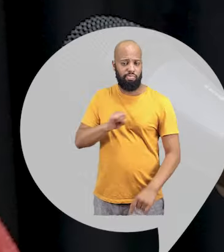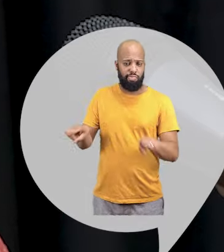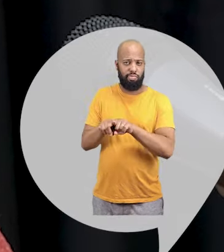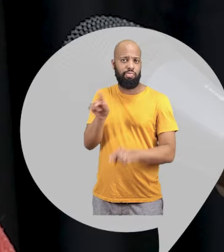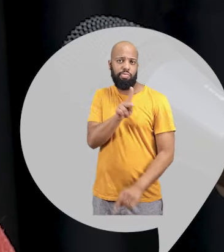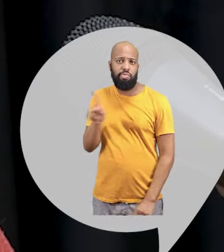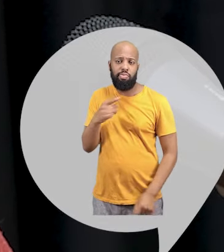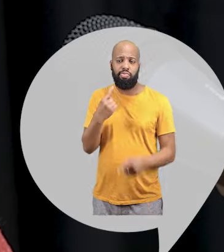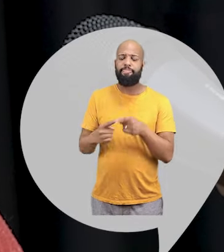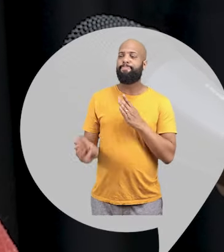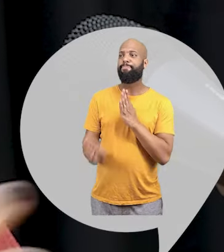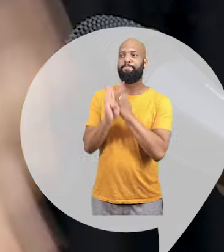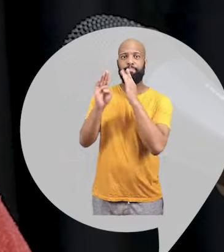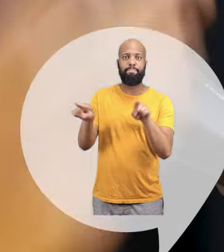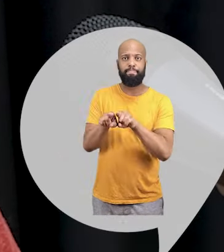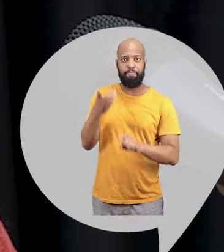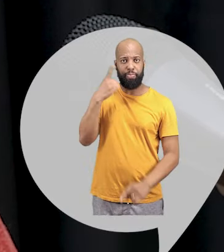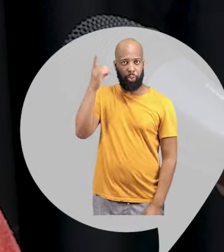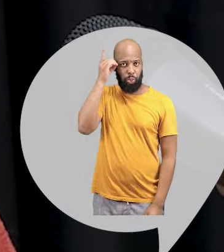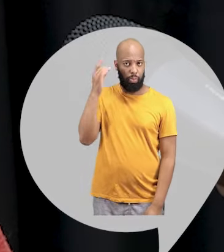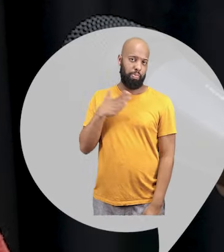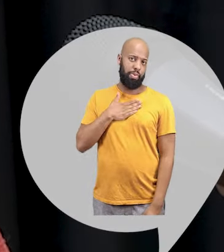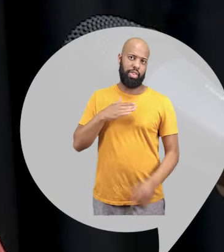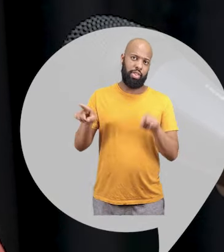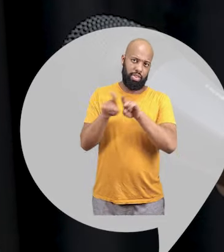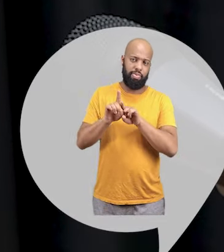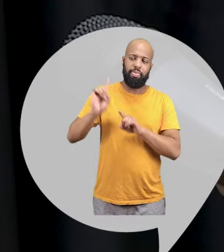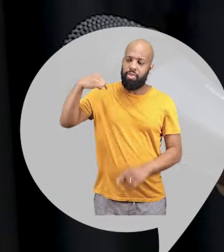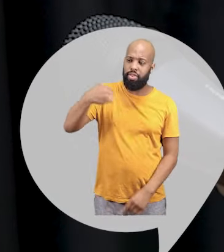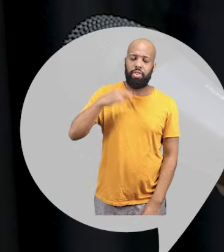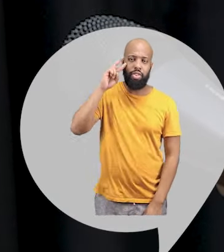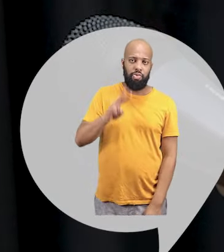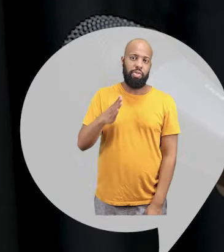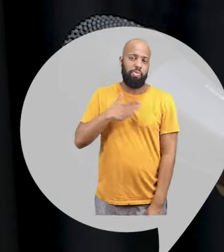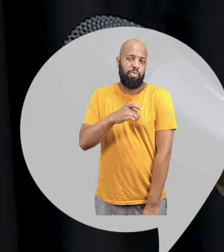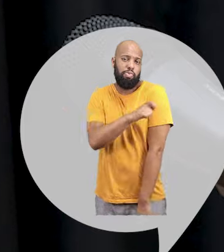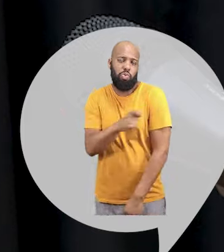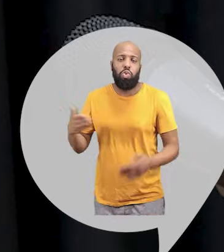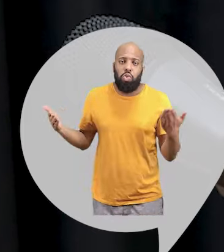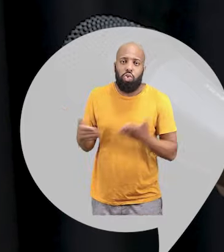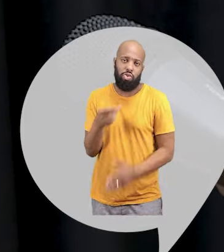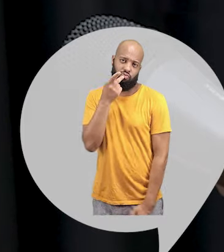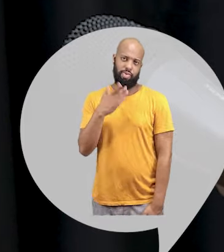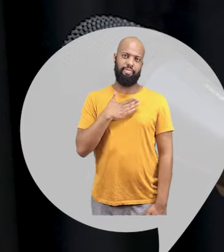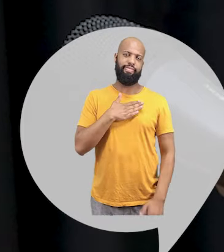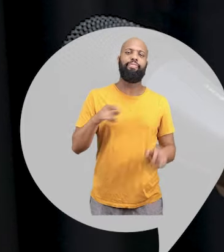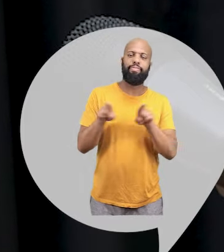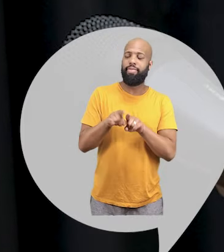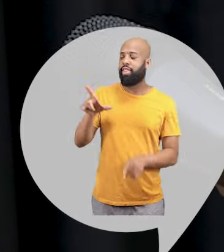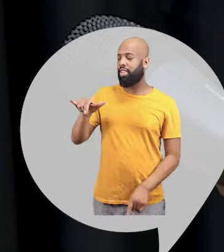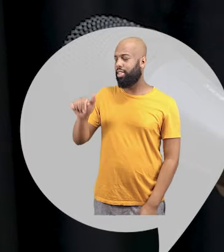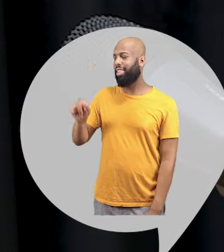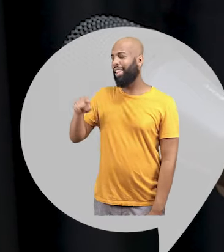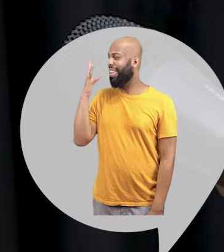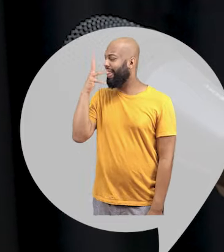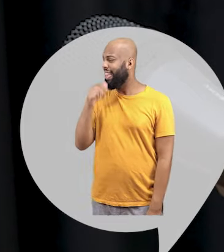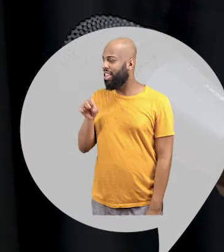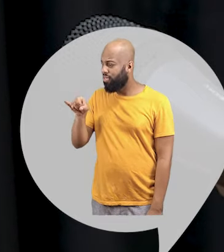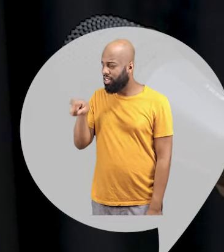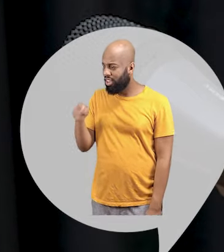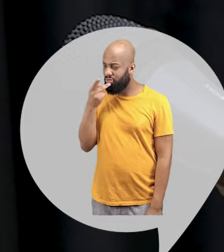eu amo tanto que foi descoberta essa vocação por mim né e depois eu vi e hoje os meus alunos Falam tipo falam